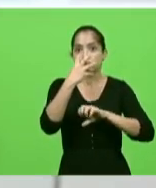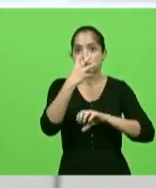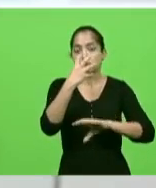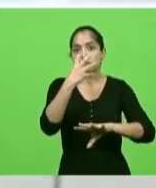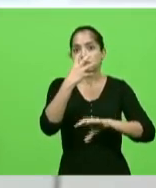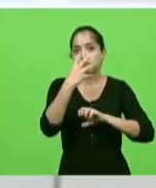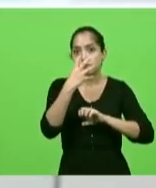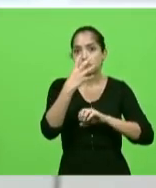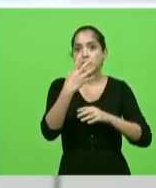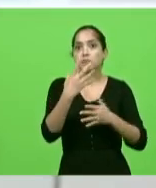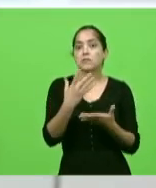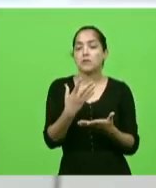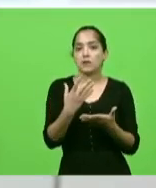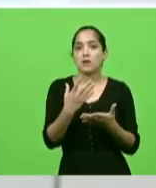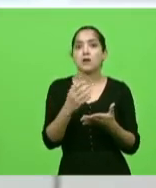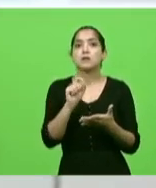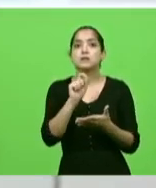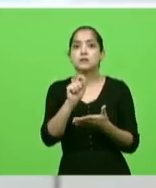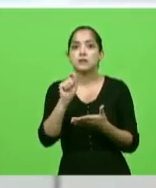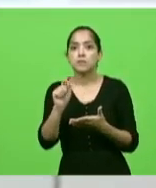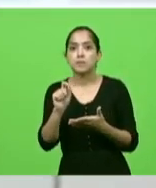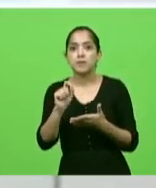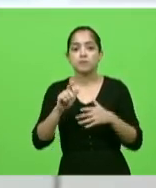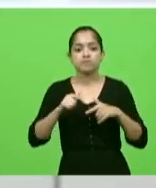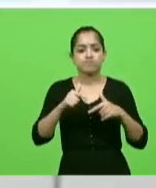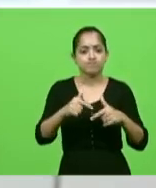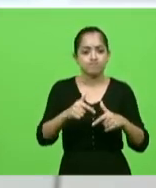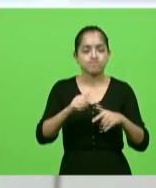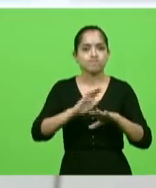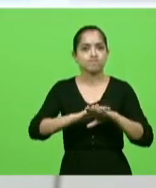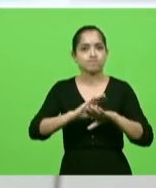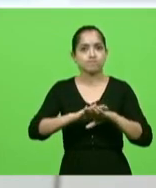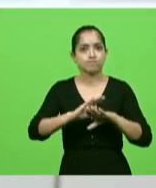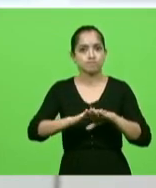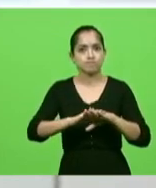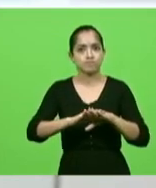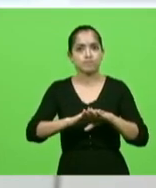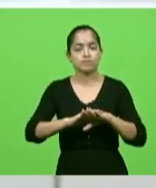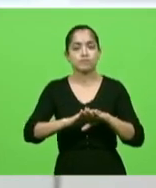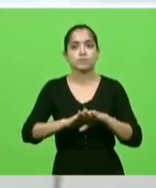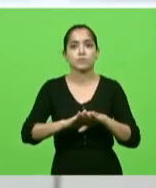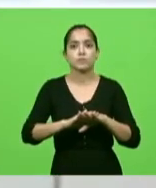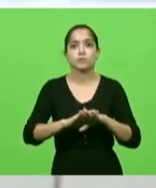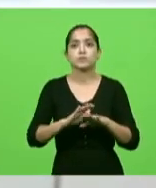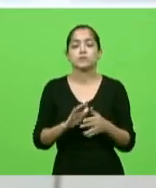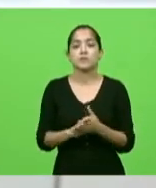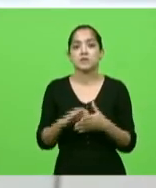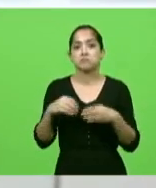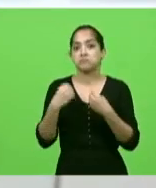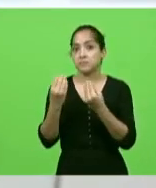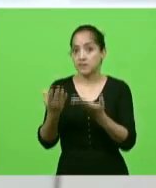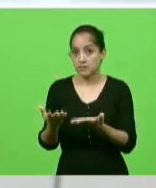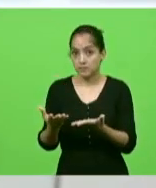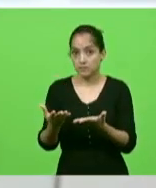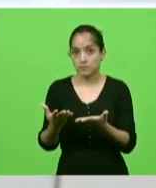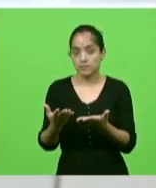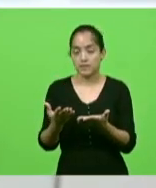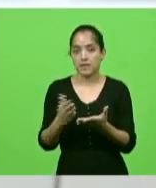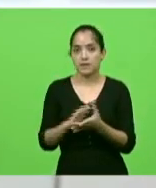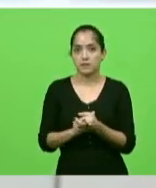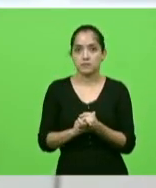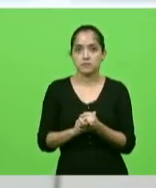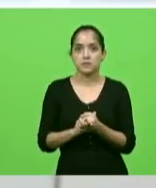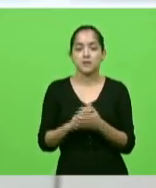apurar eventual conduta delituosa que sua parte não lhe era dado Exigir não